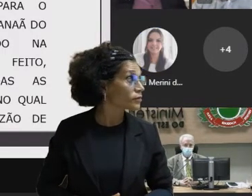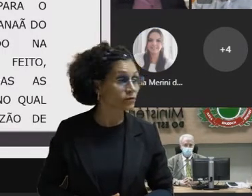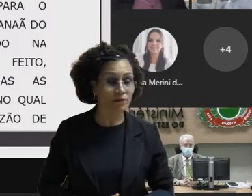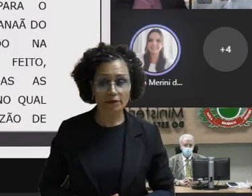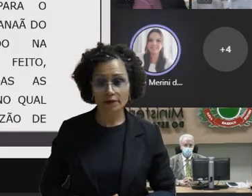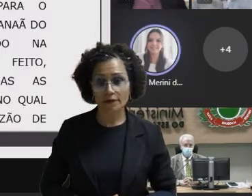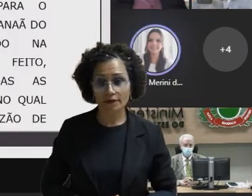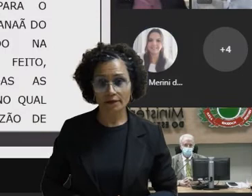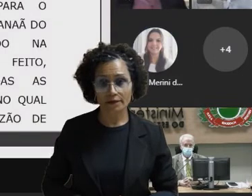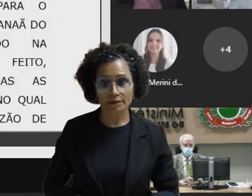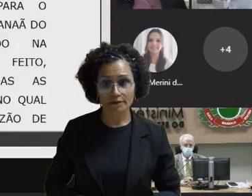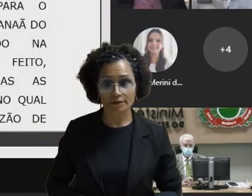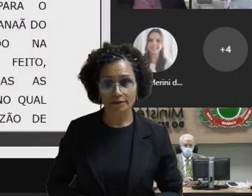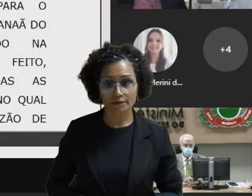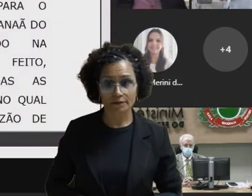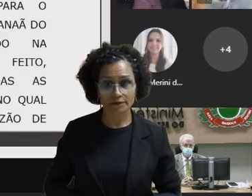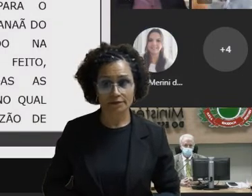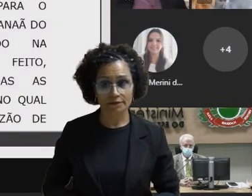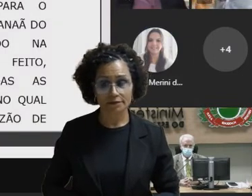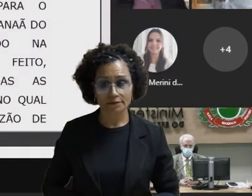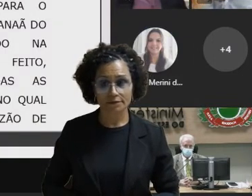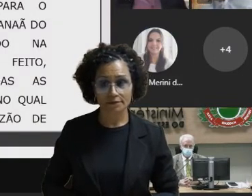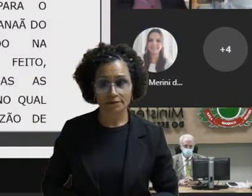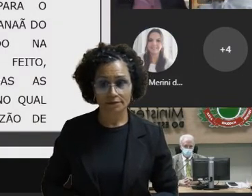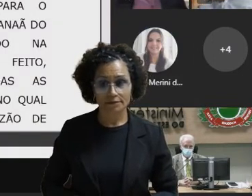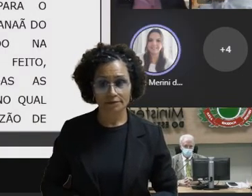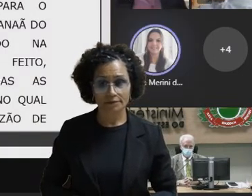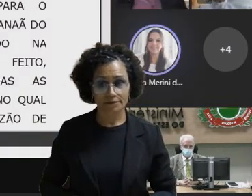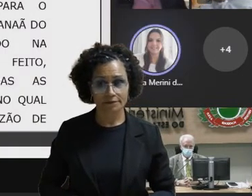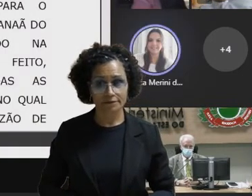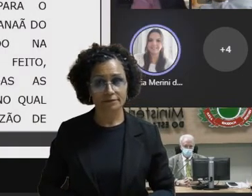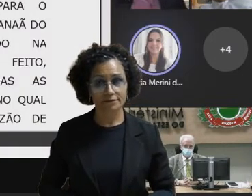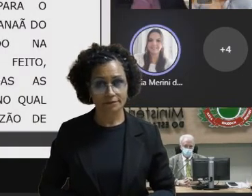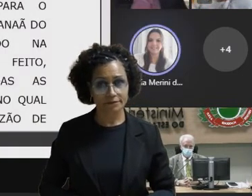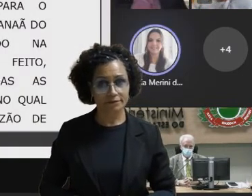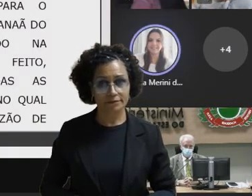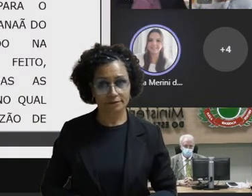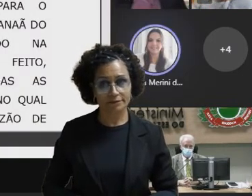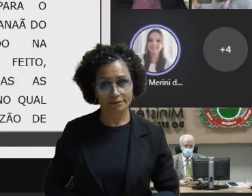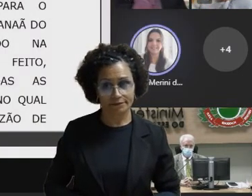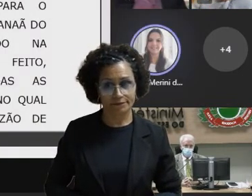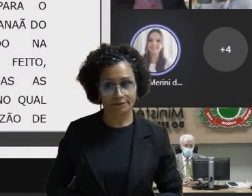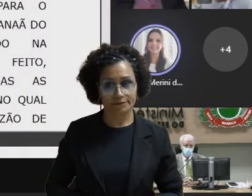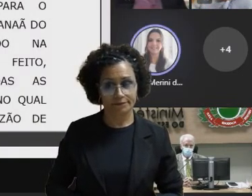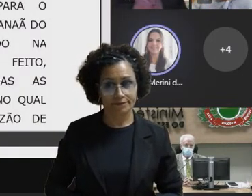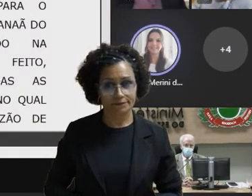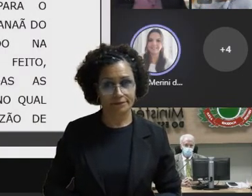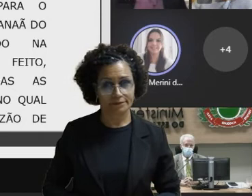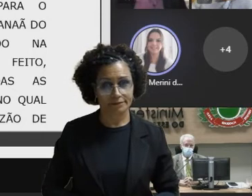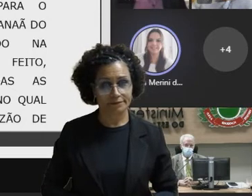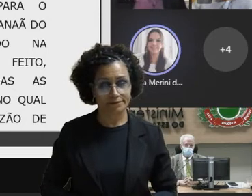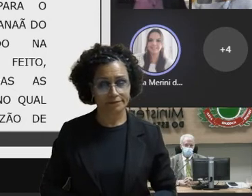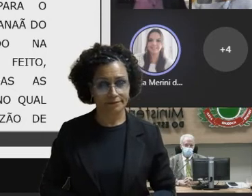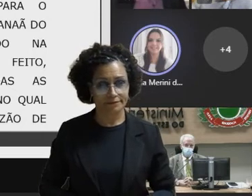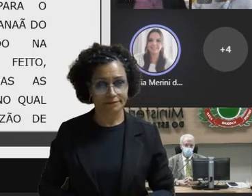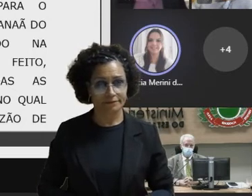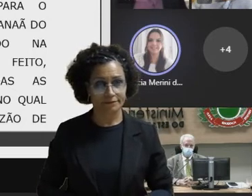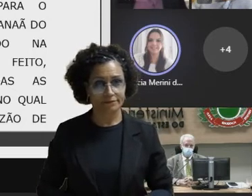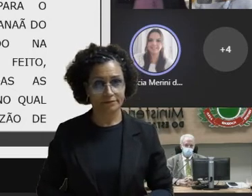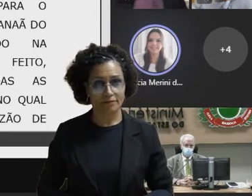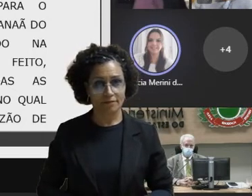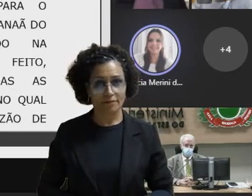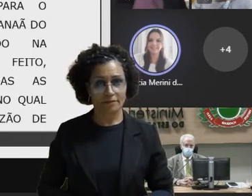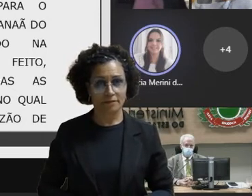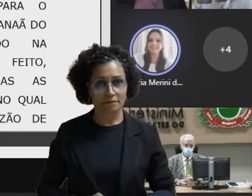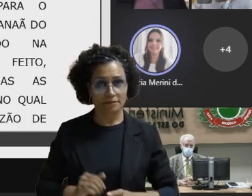já estou de acordo com o senhor, viu? Está na tela, doutor? É. Eu estou lendo na tela.